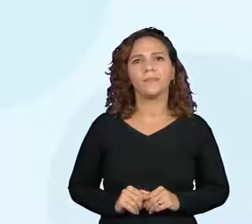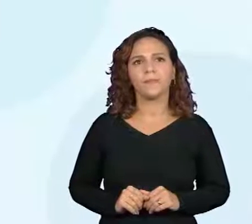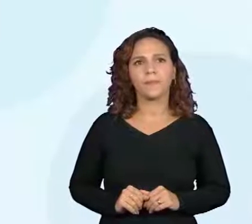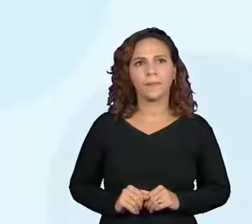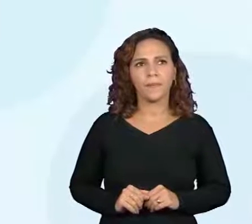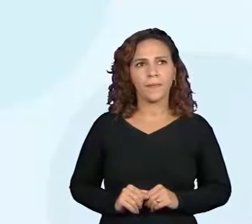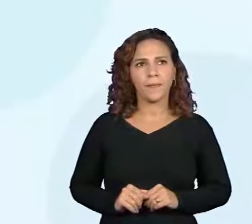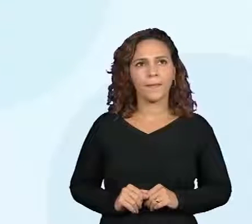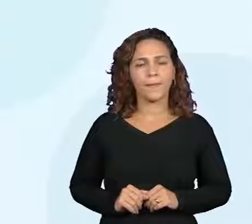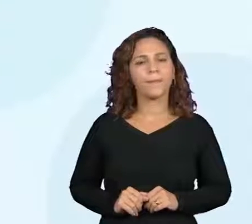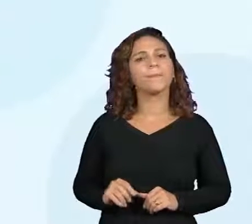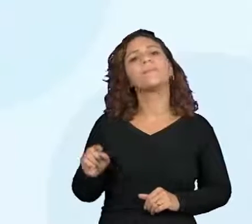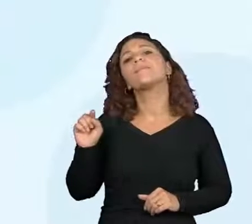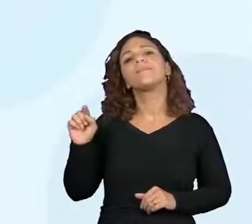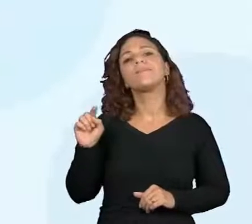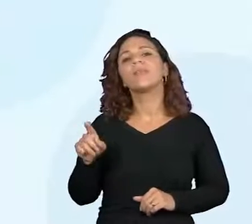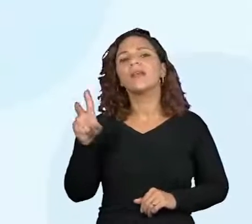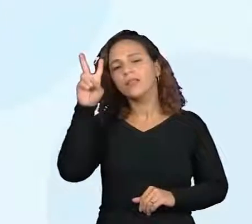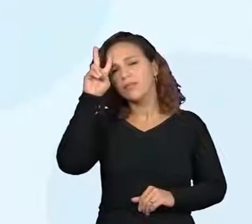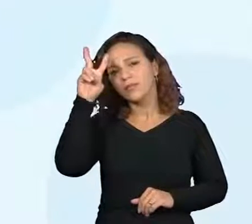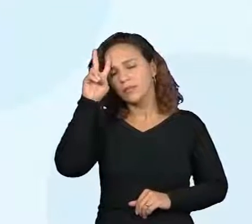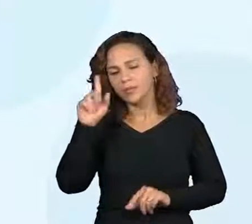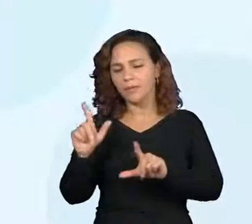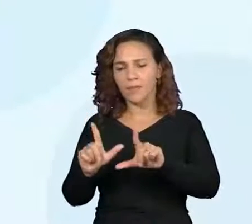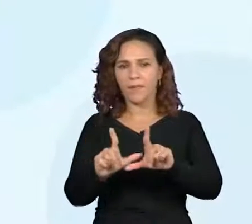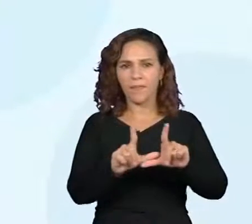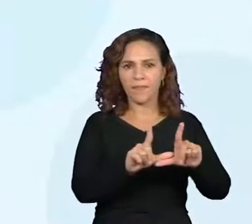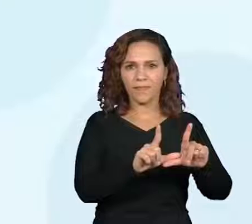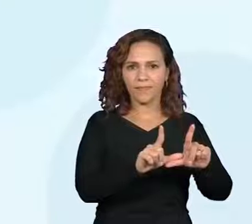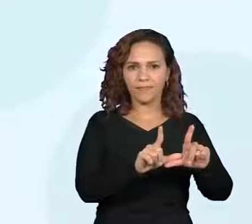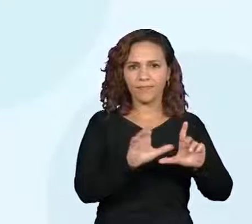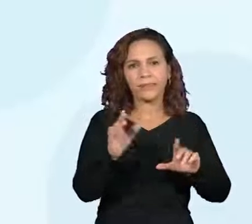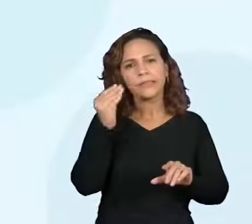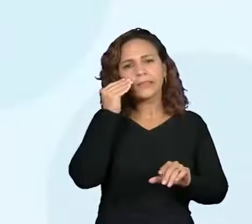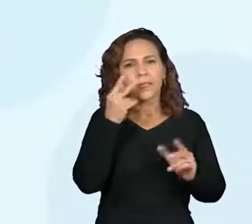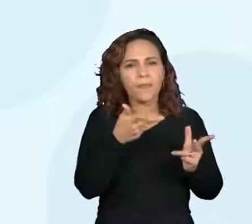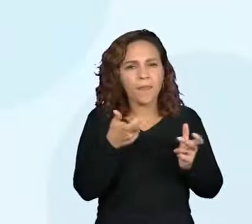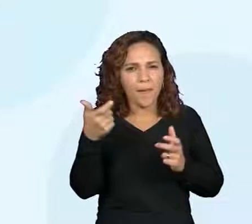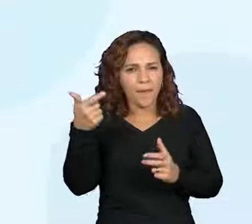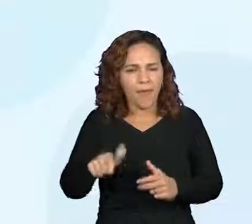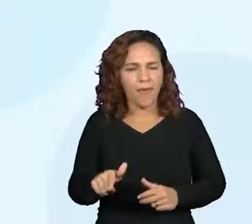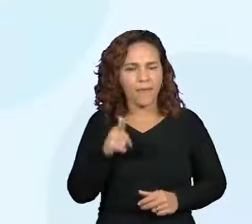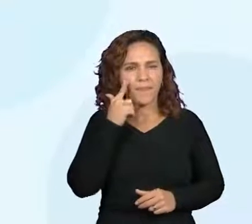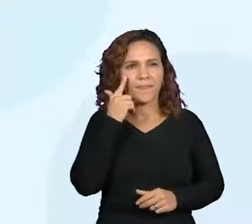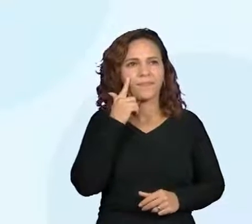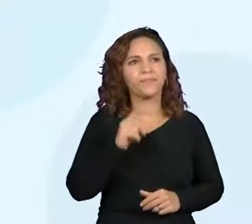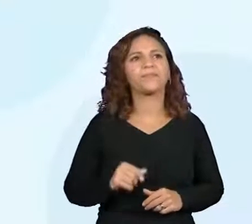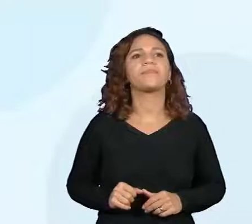narrativa, que vai contando uma história. Vamos fazer mais um pouquinho de interpretação desse texto.